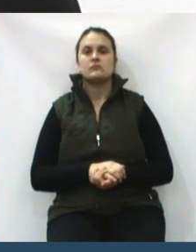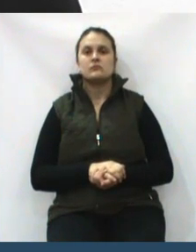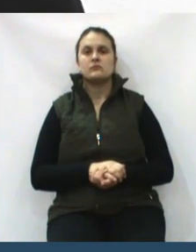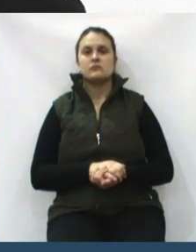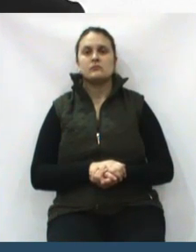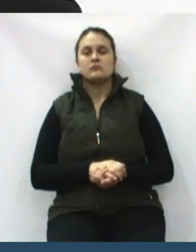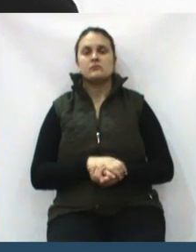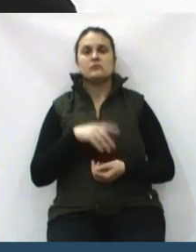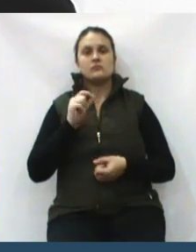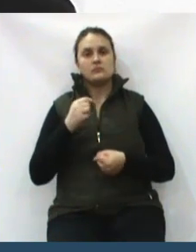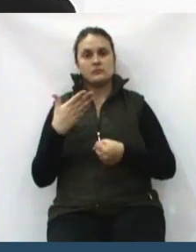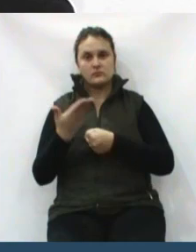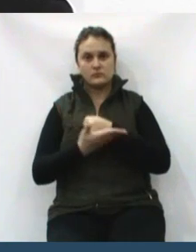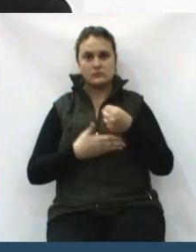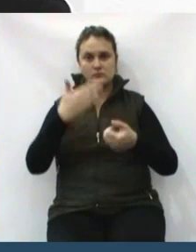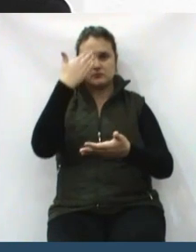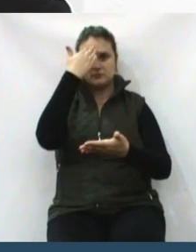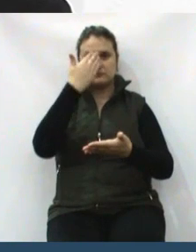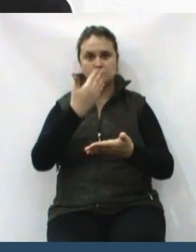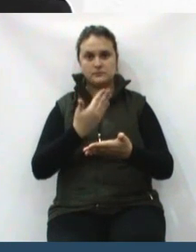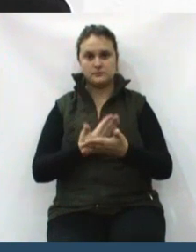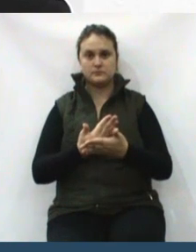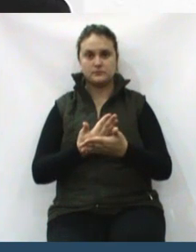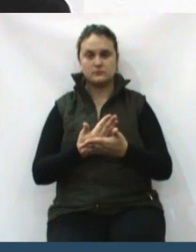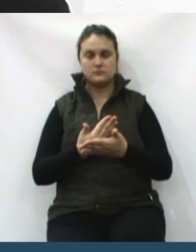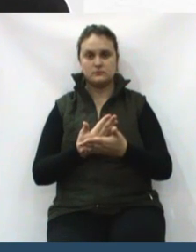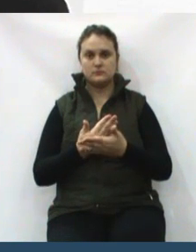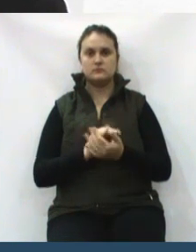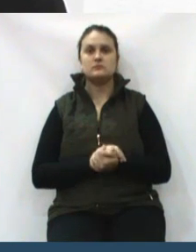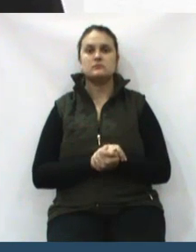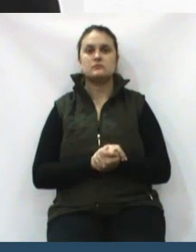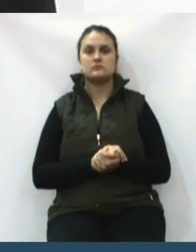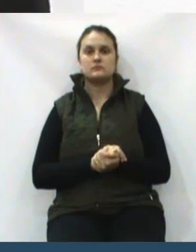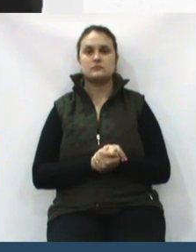que as funções de confiança,